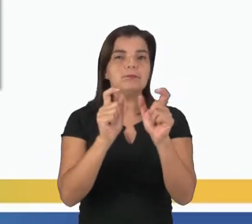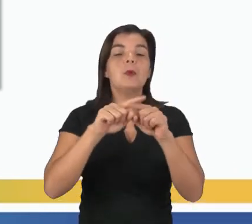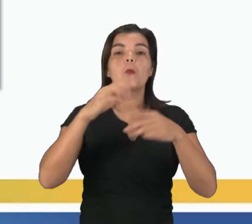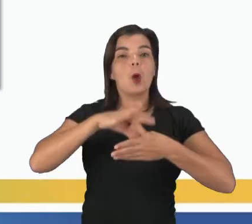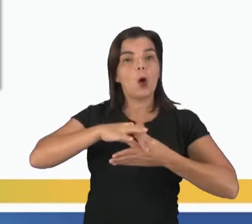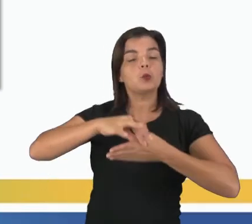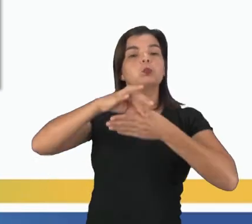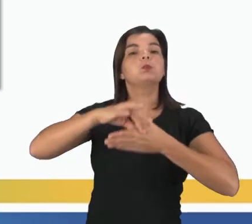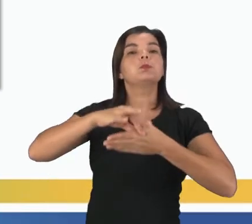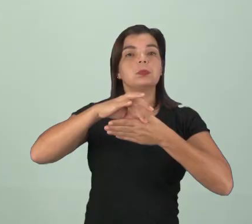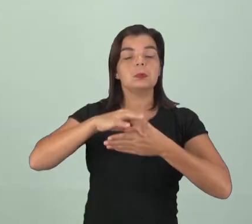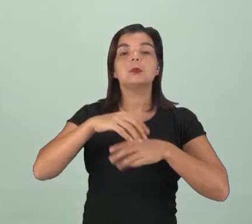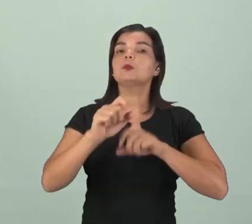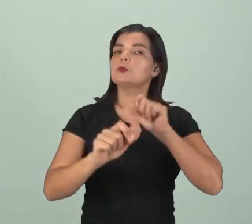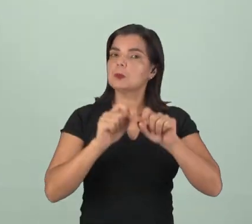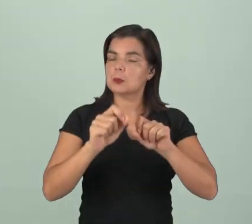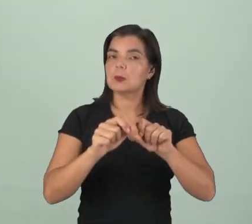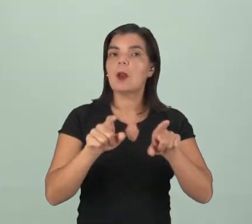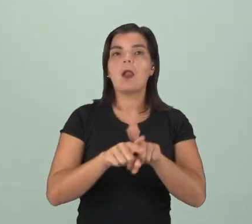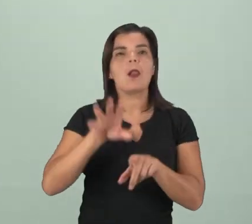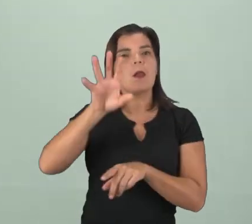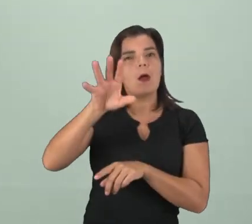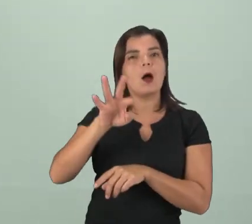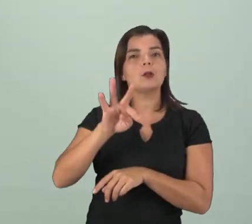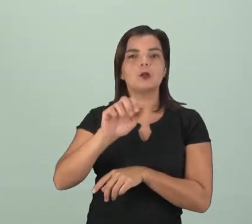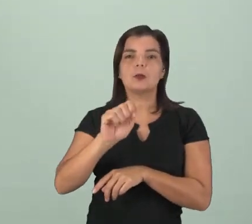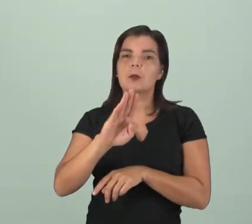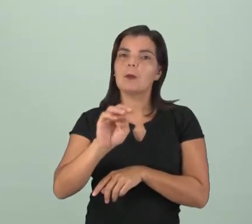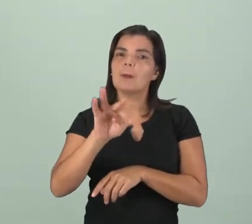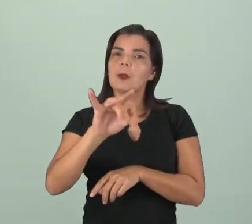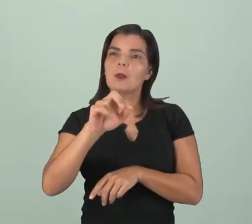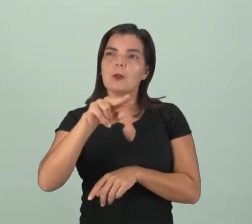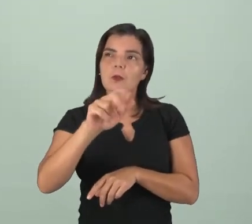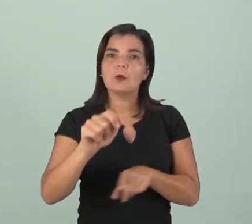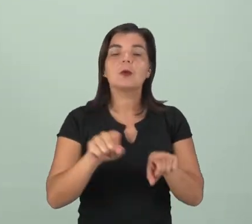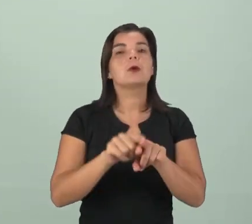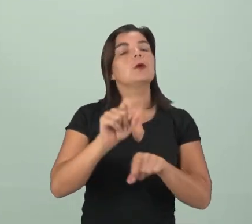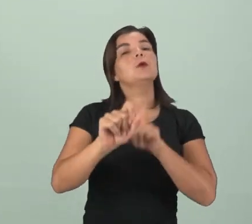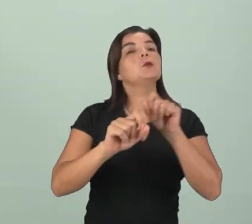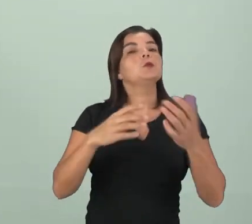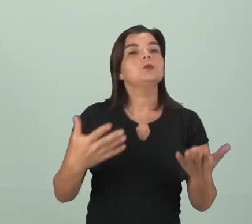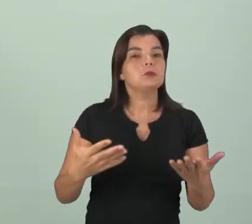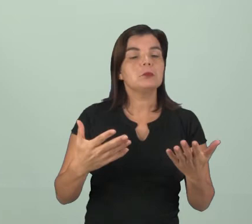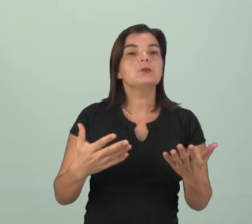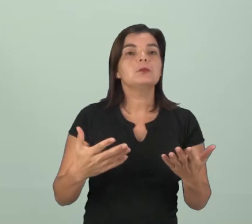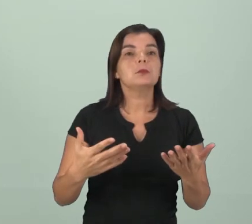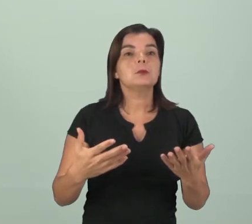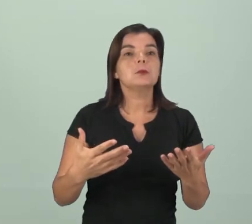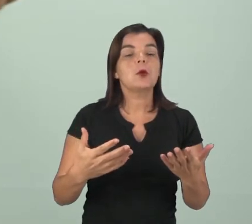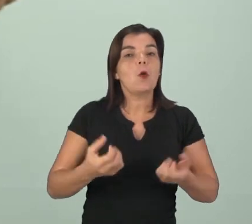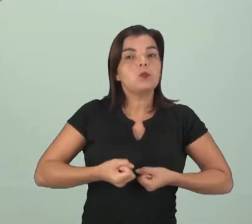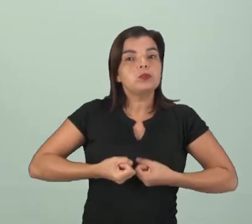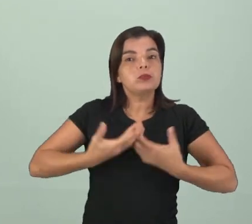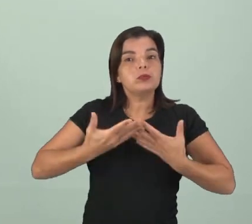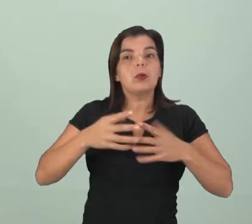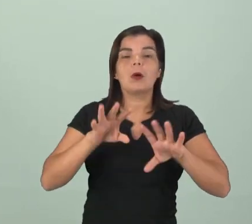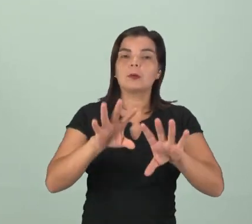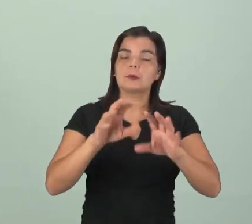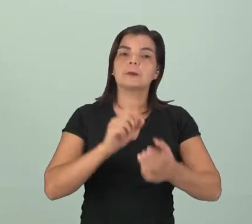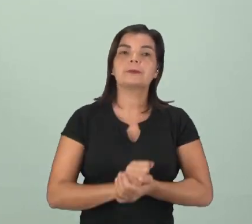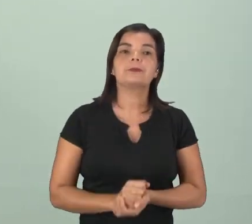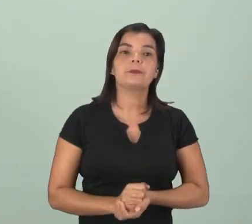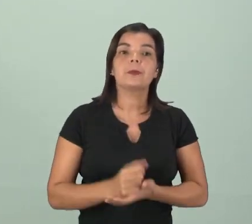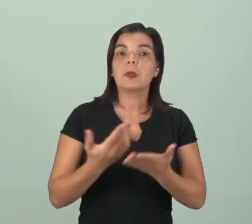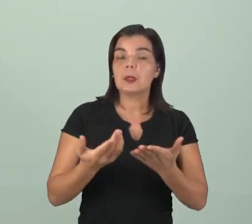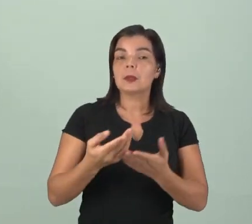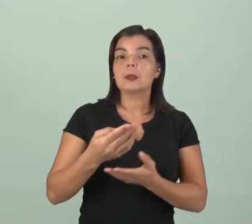líder desse quilombo de Tabatinga, Minas Gerais, ela se expressou dessa maneira, né?